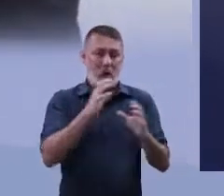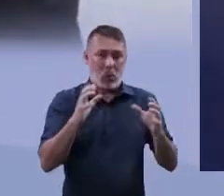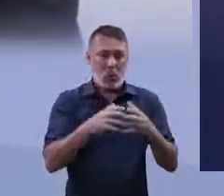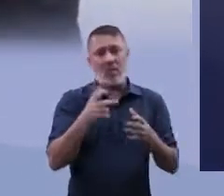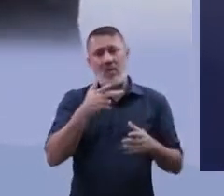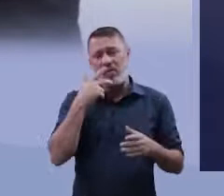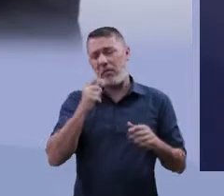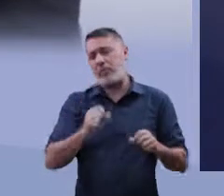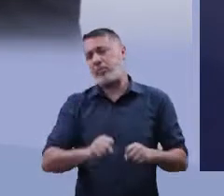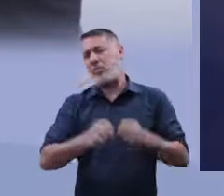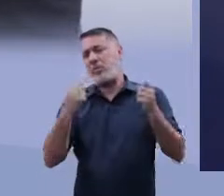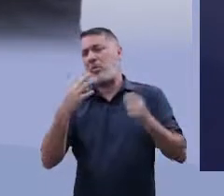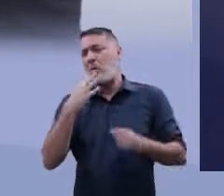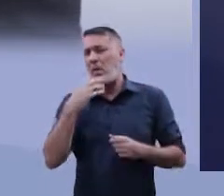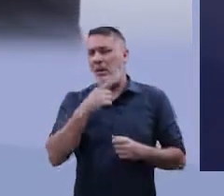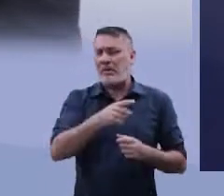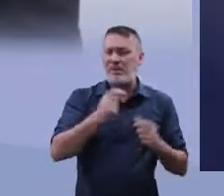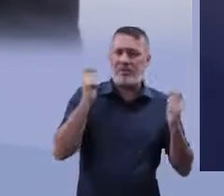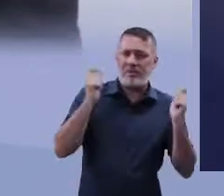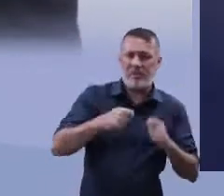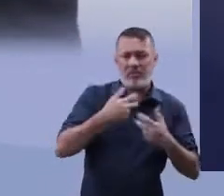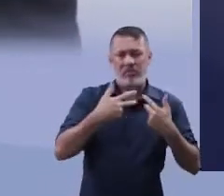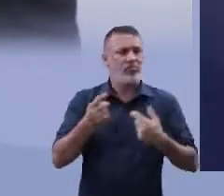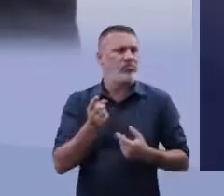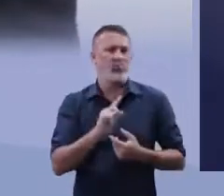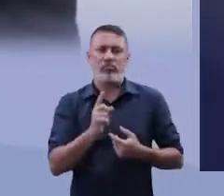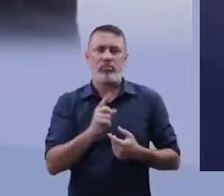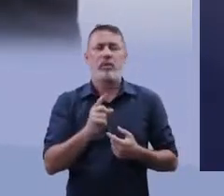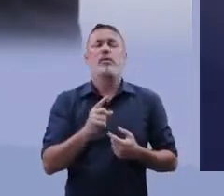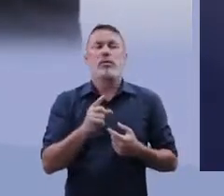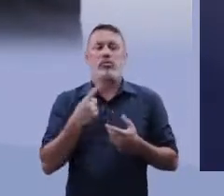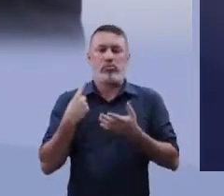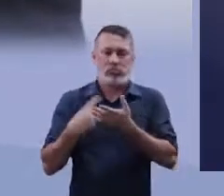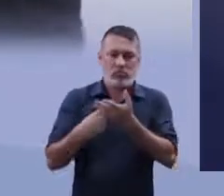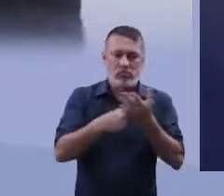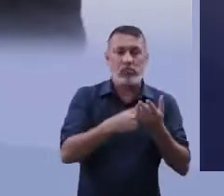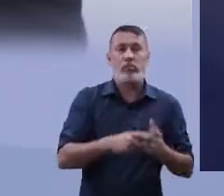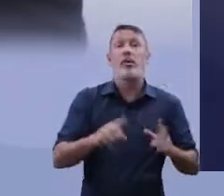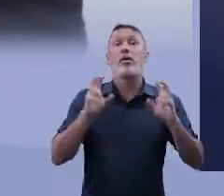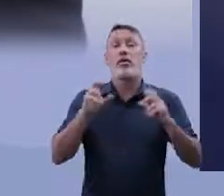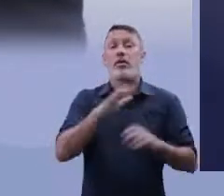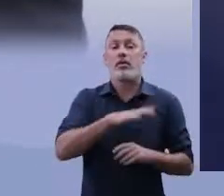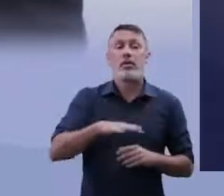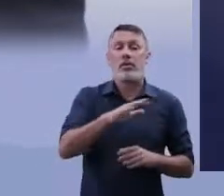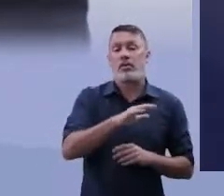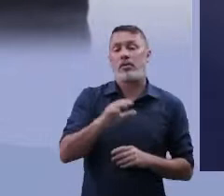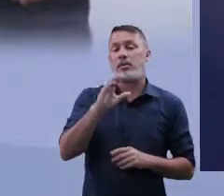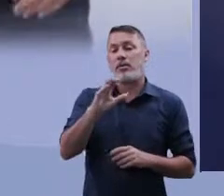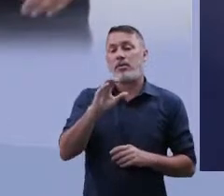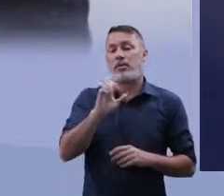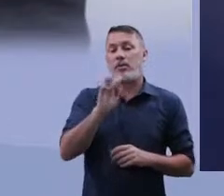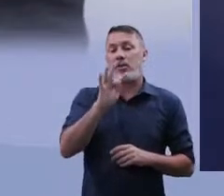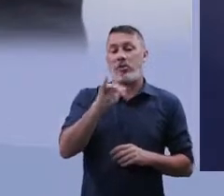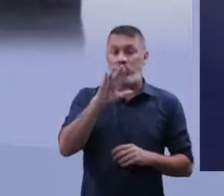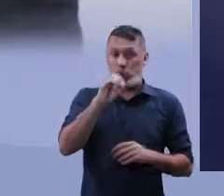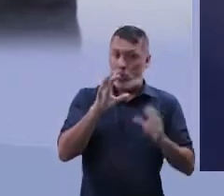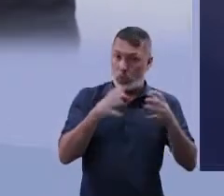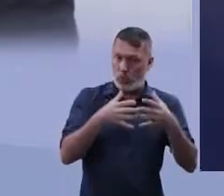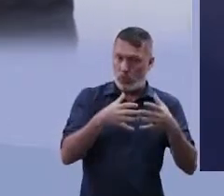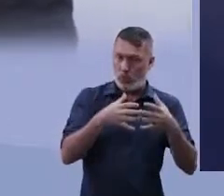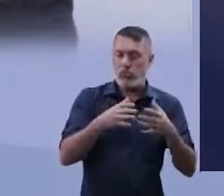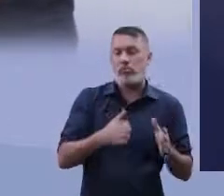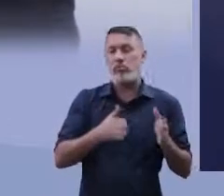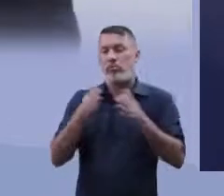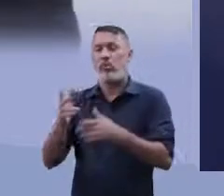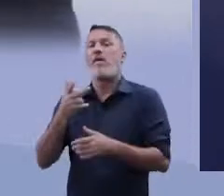objeto, certo? Conhecer a coisa em si. Esses eram chamados, então, de céticos. Outros acreditavam que era possível conhecer a